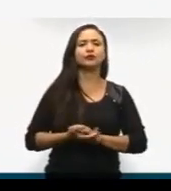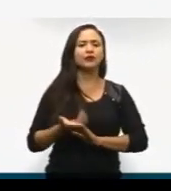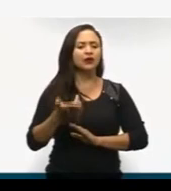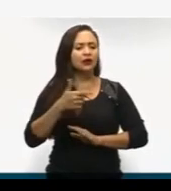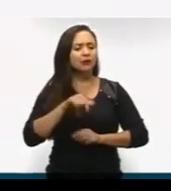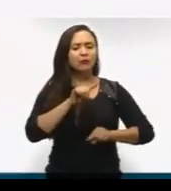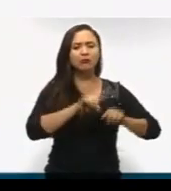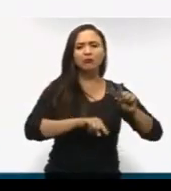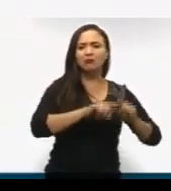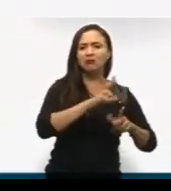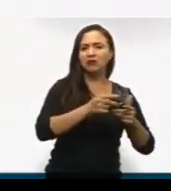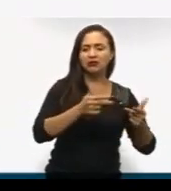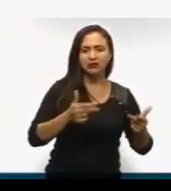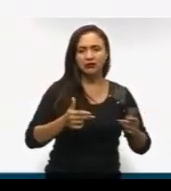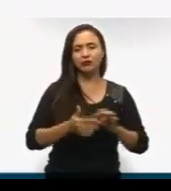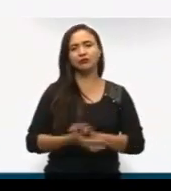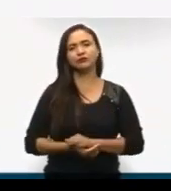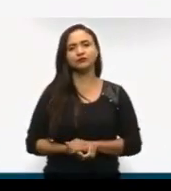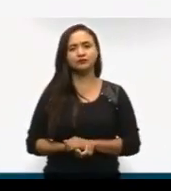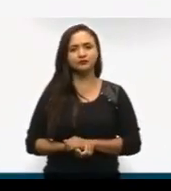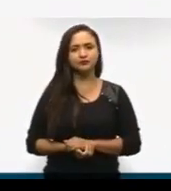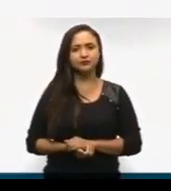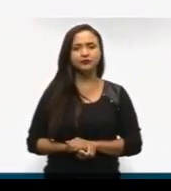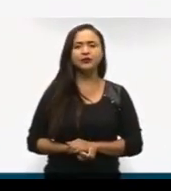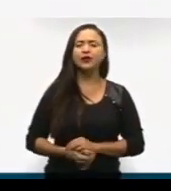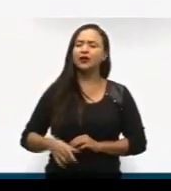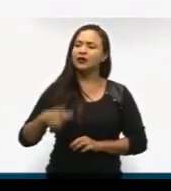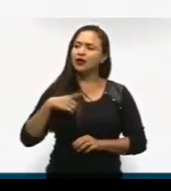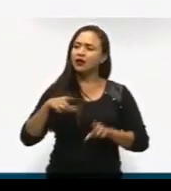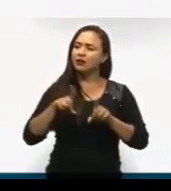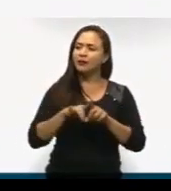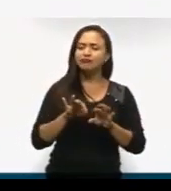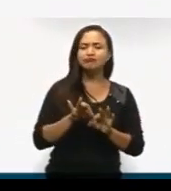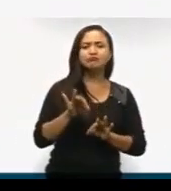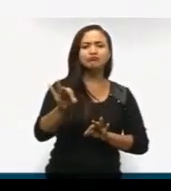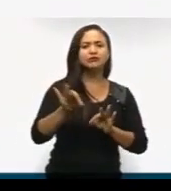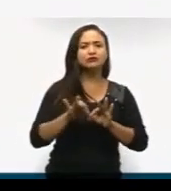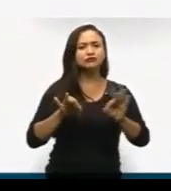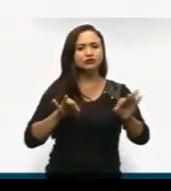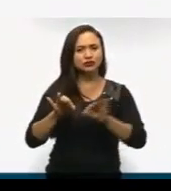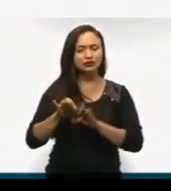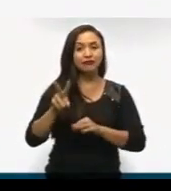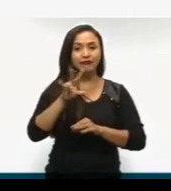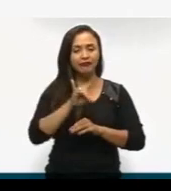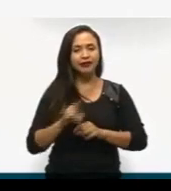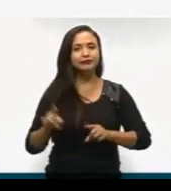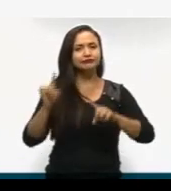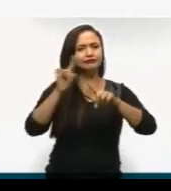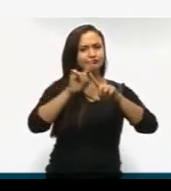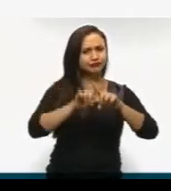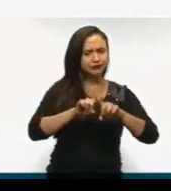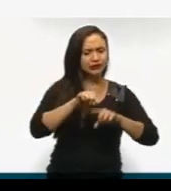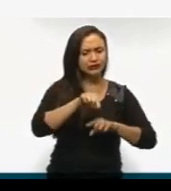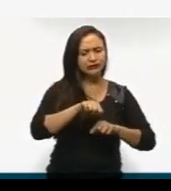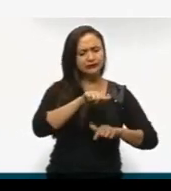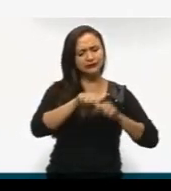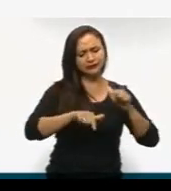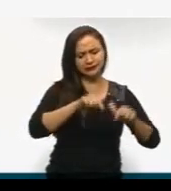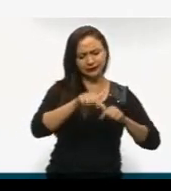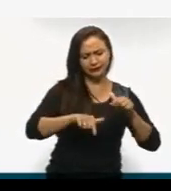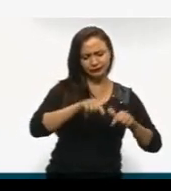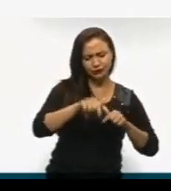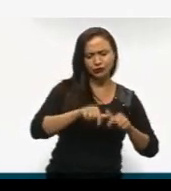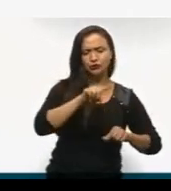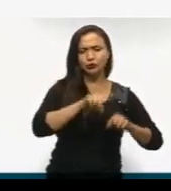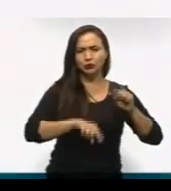e material. Unidade de medida. Então, ele vai estar multiplicando esse serviço, essa atividade,